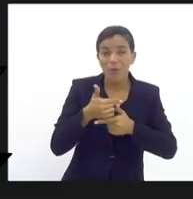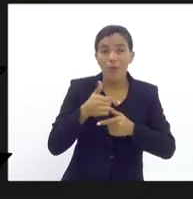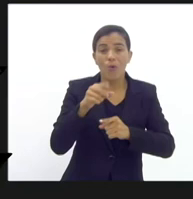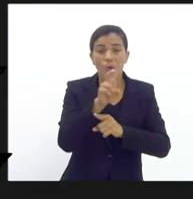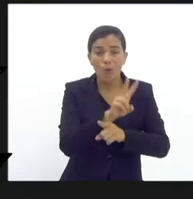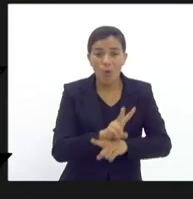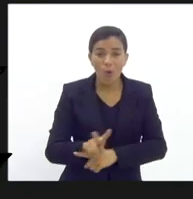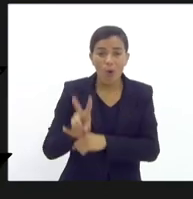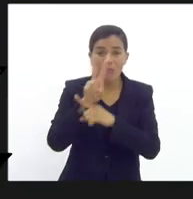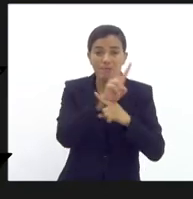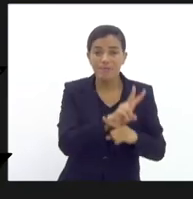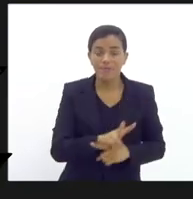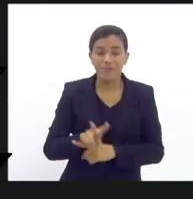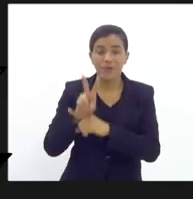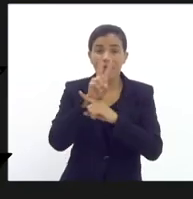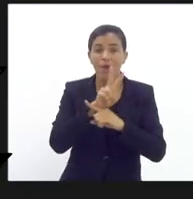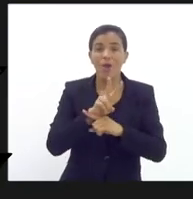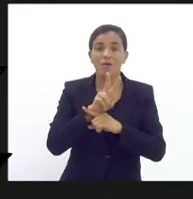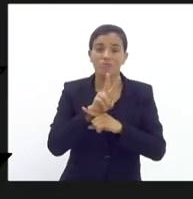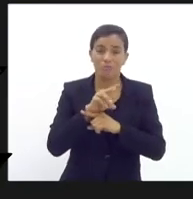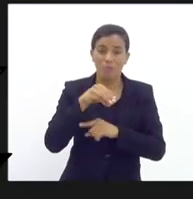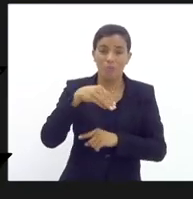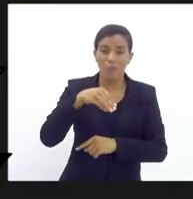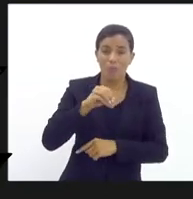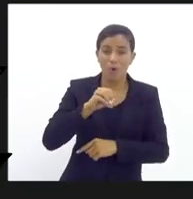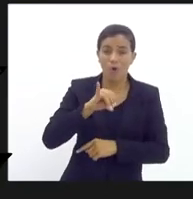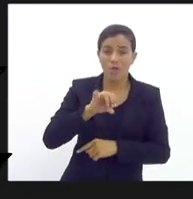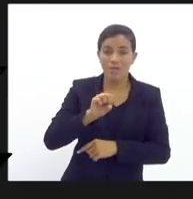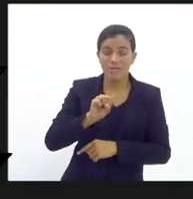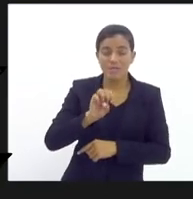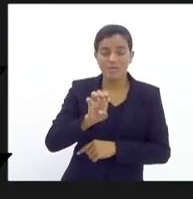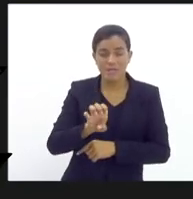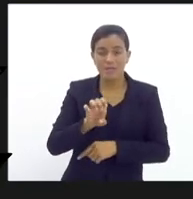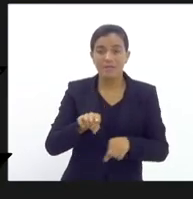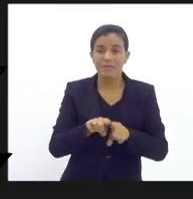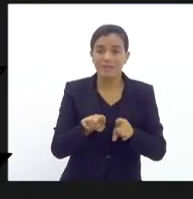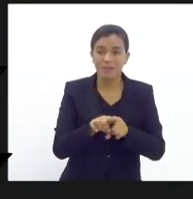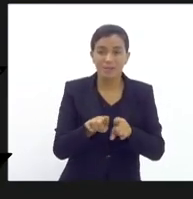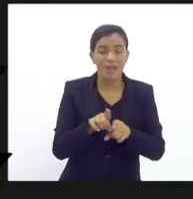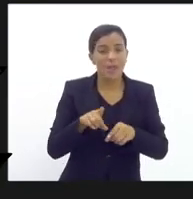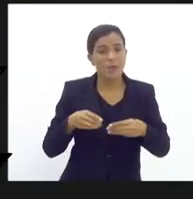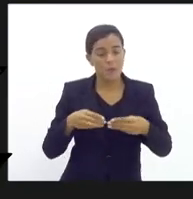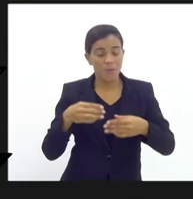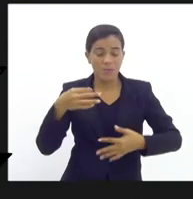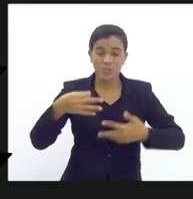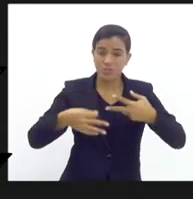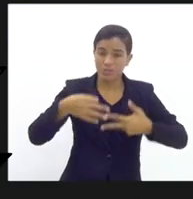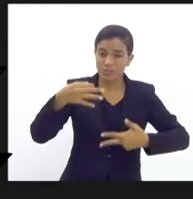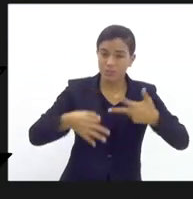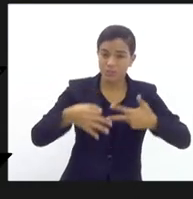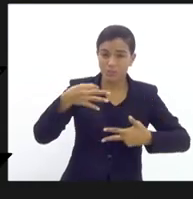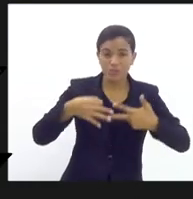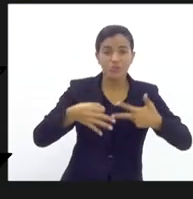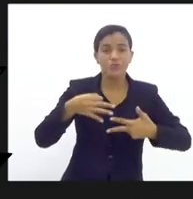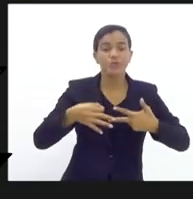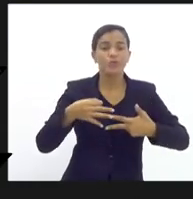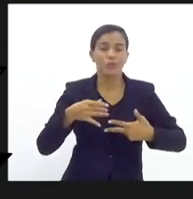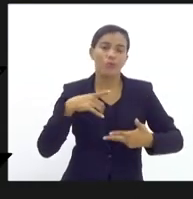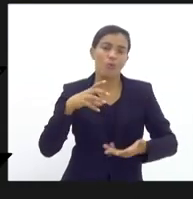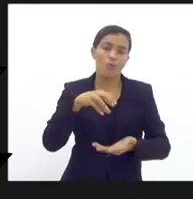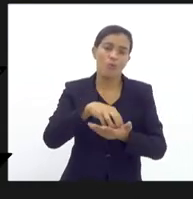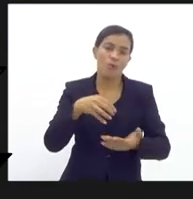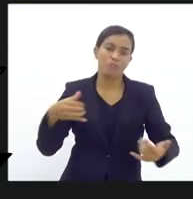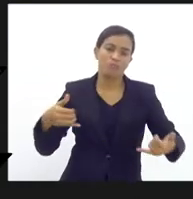moisse para violência contra refugiados Imigrantes né temos no Ministério da Justiça Hoje um canal aberto de